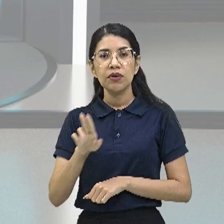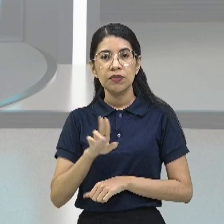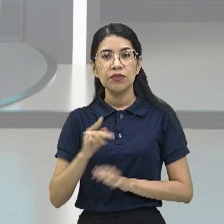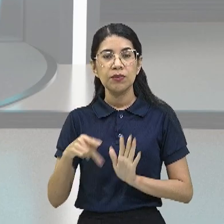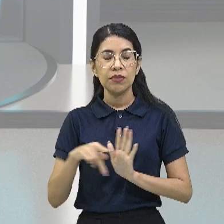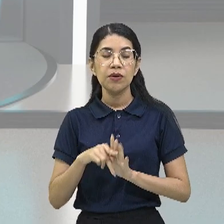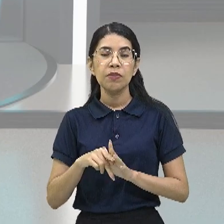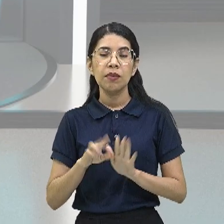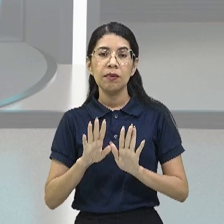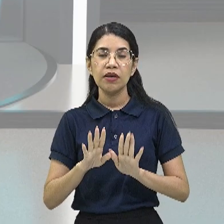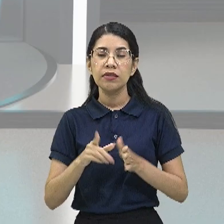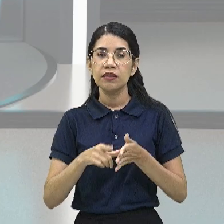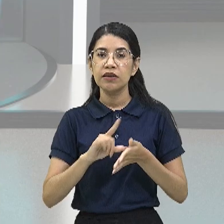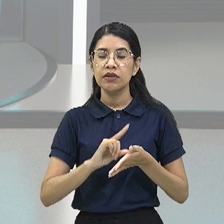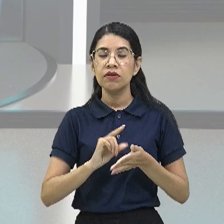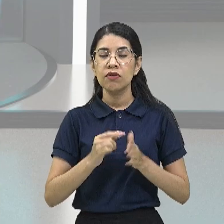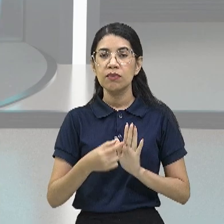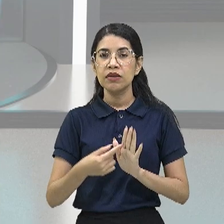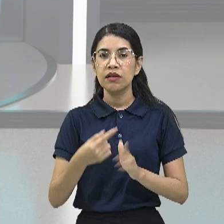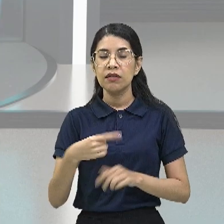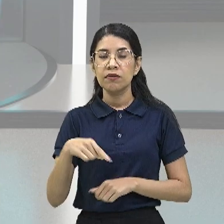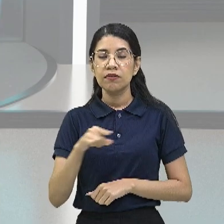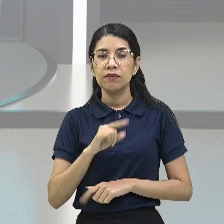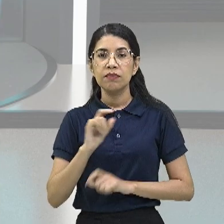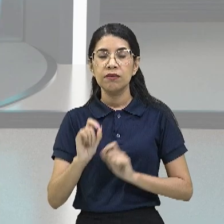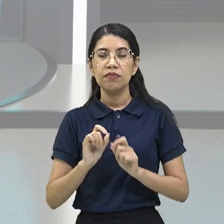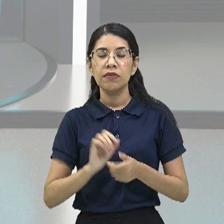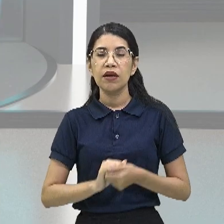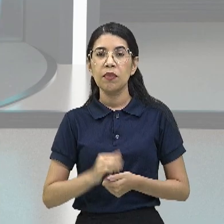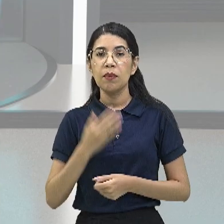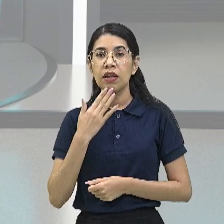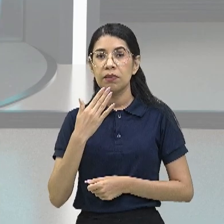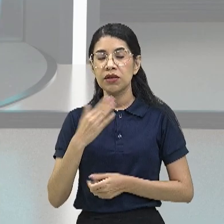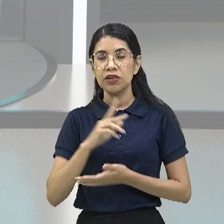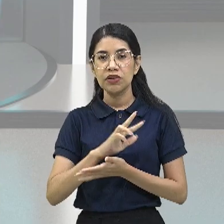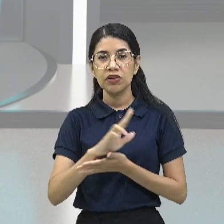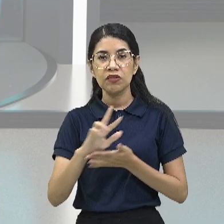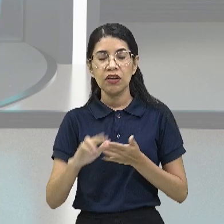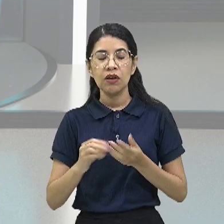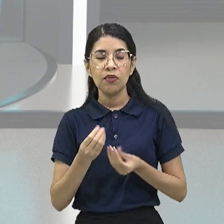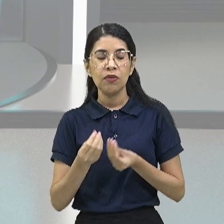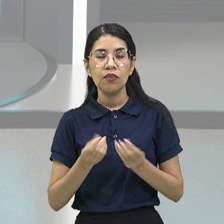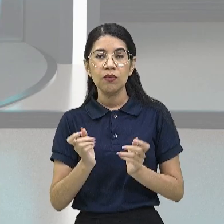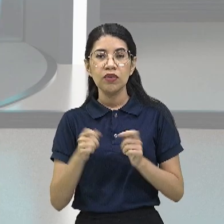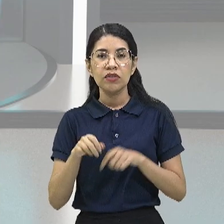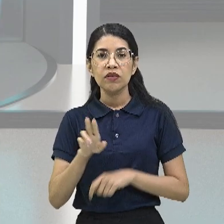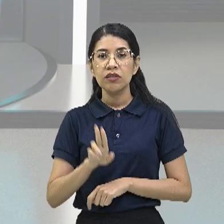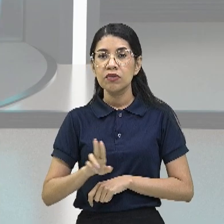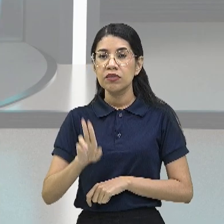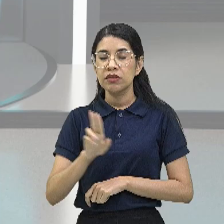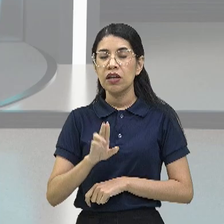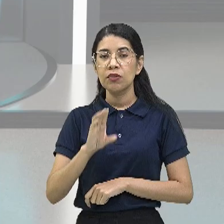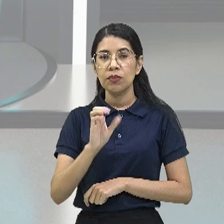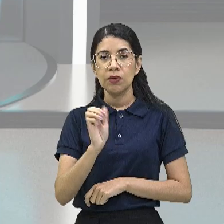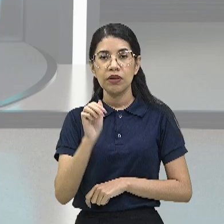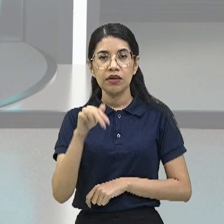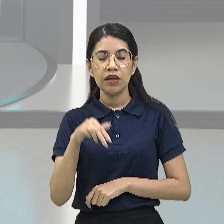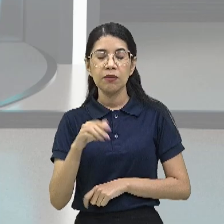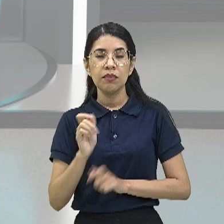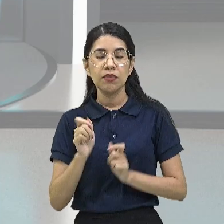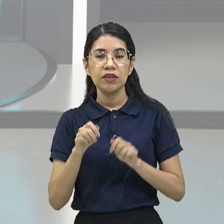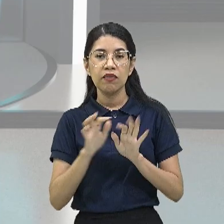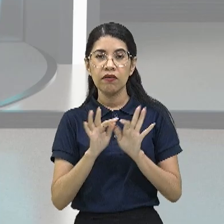E primeiro eu vou começar aqui para pedidos, tá bom? Vocês vão aprender a utilizar o can como forma de